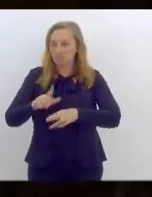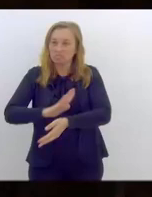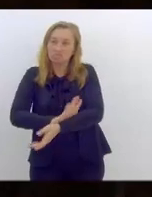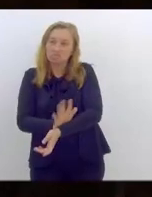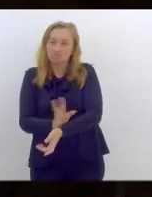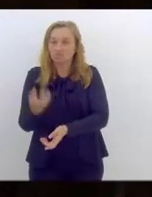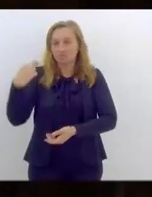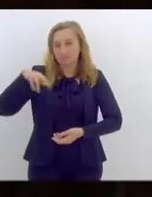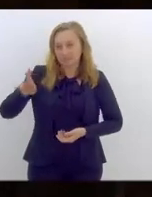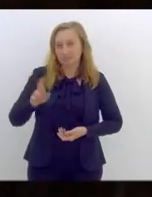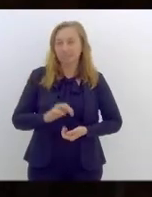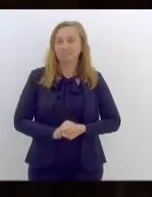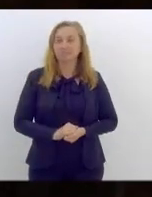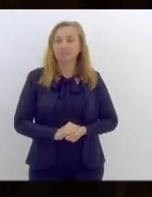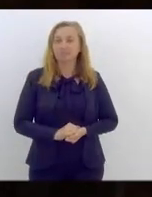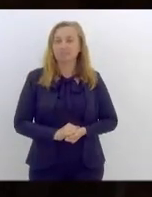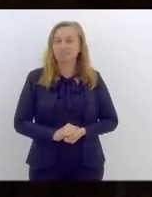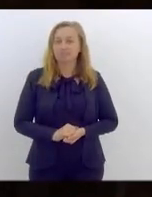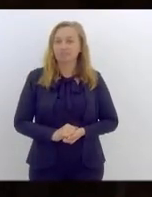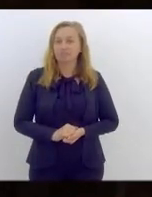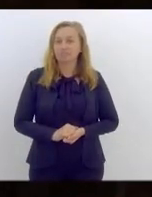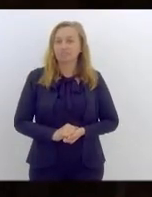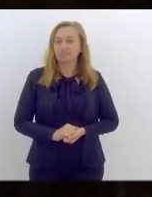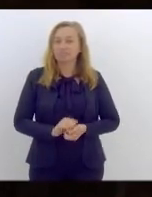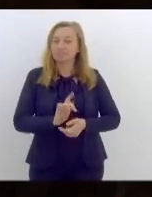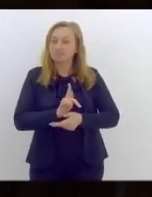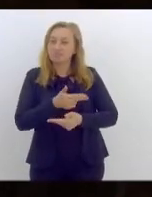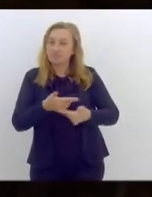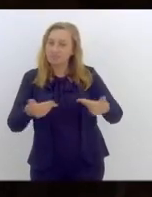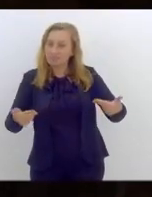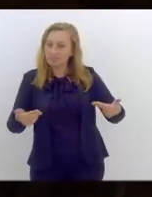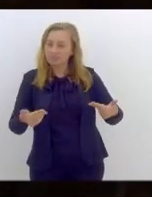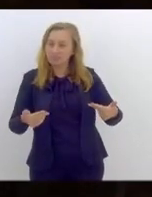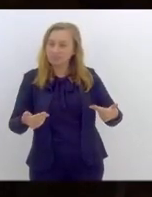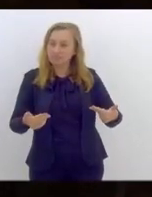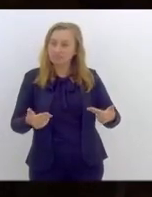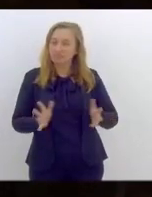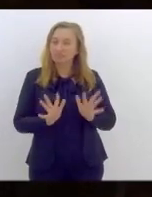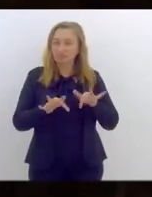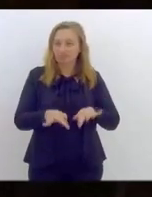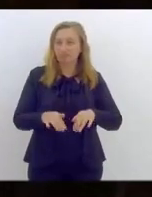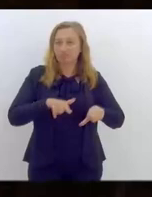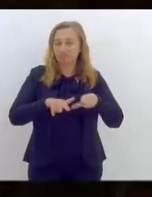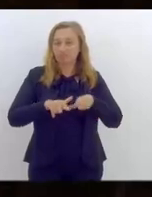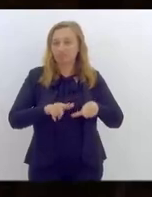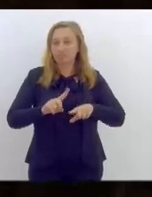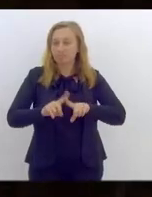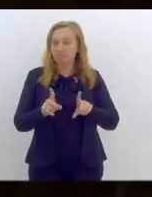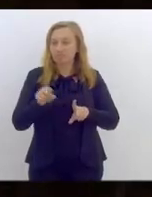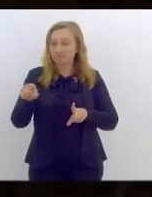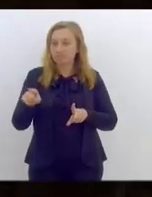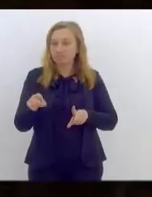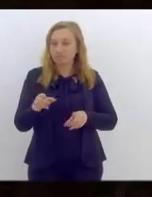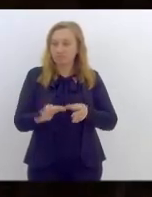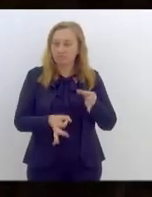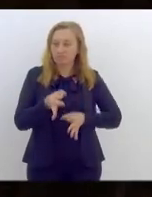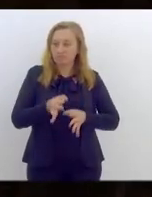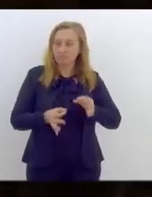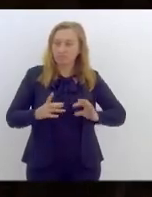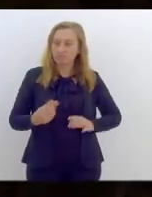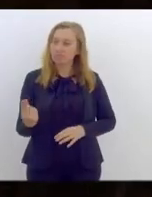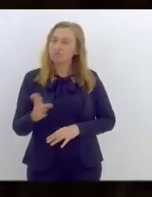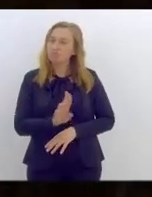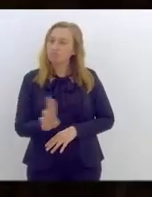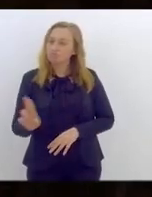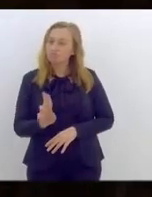racismo religioso. Ela é plural, está ao fim da mandata, mas ela é plural. Ela fez jus ao nome da